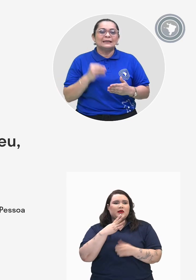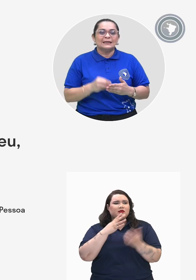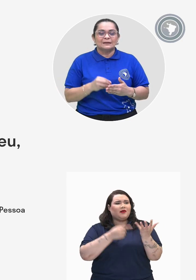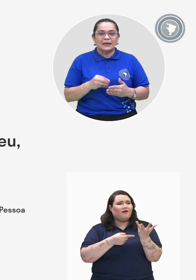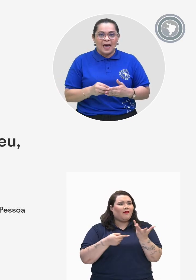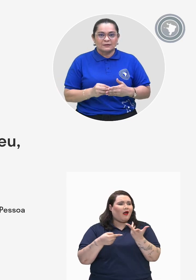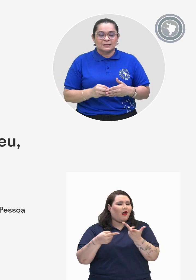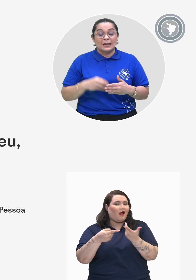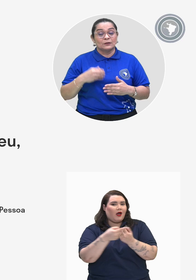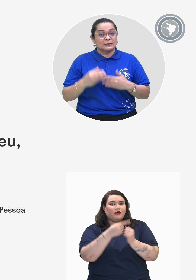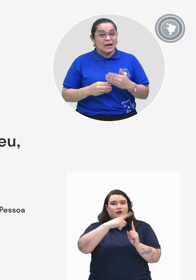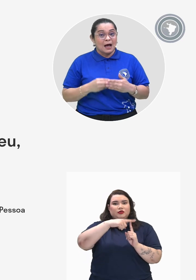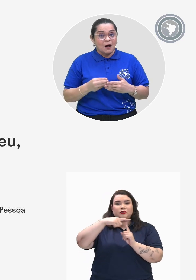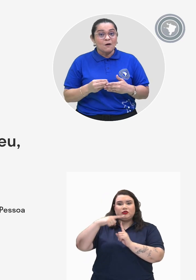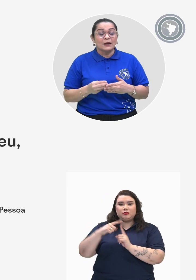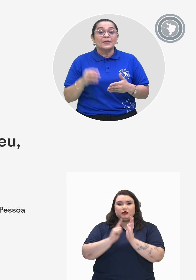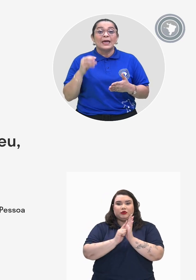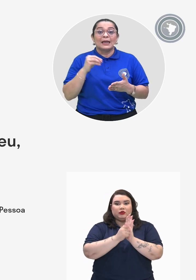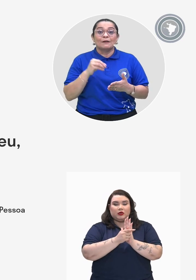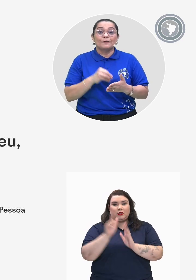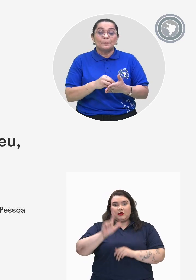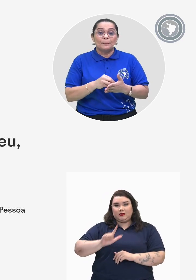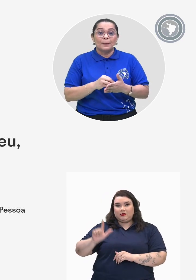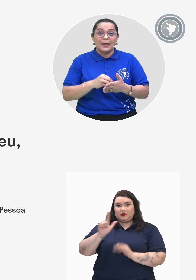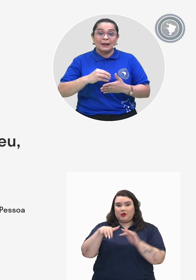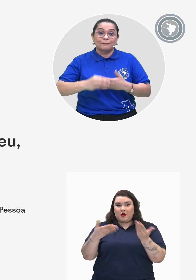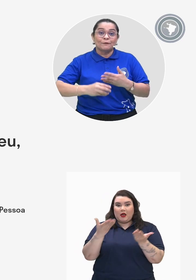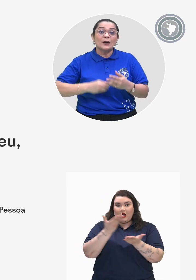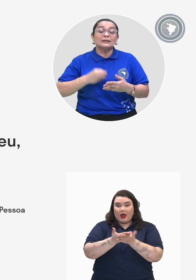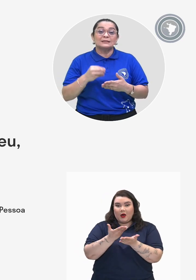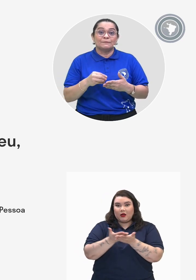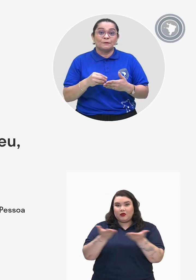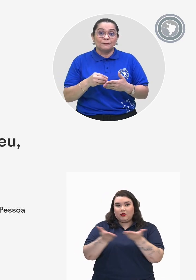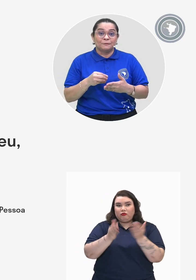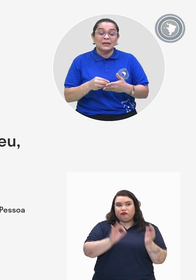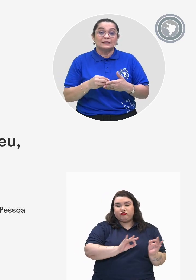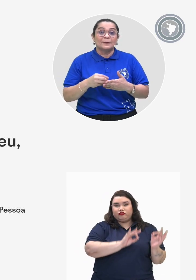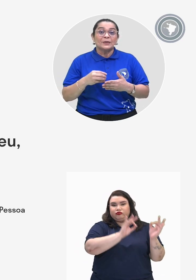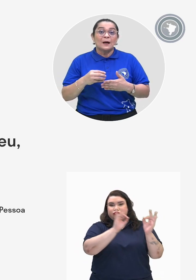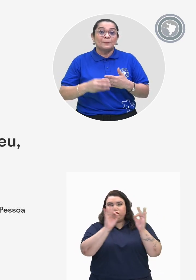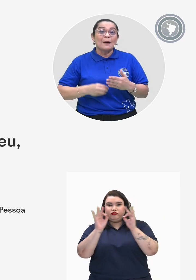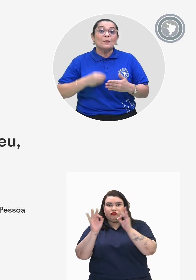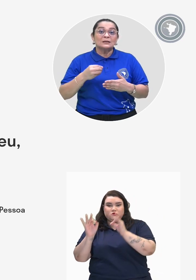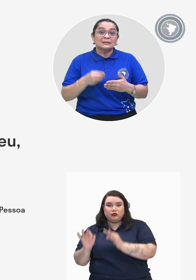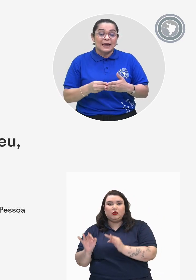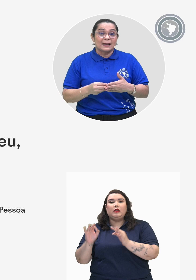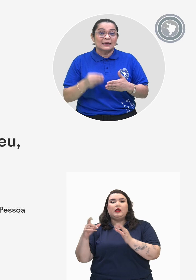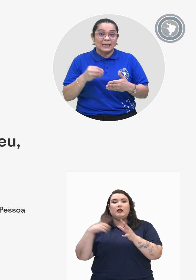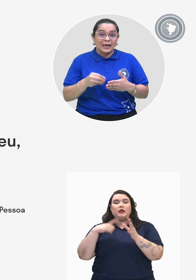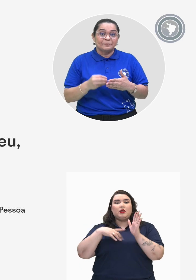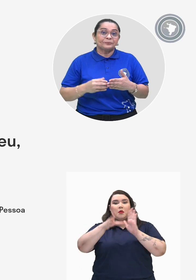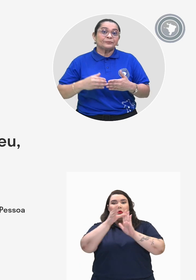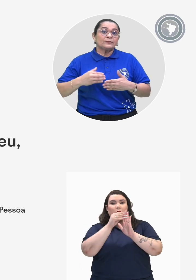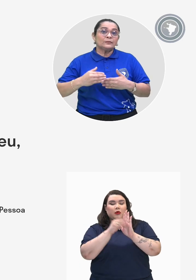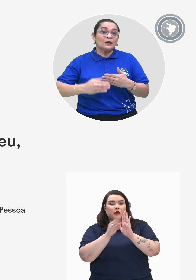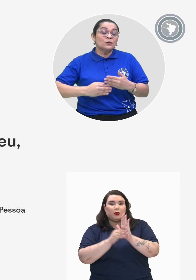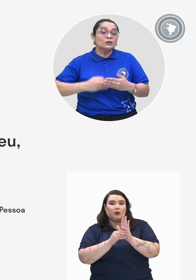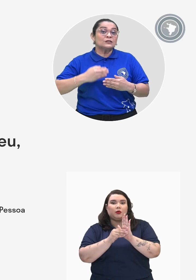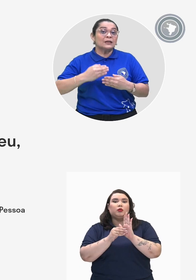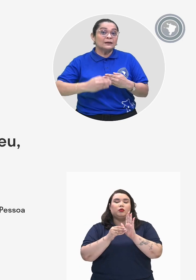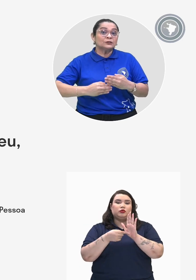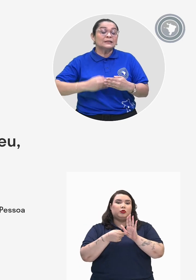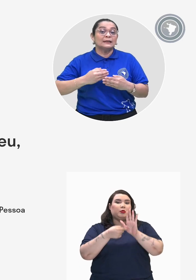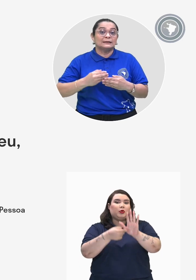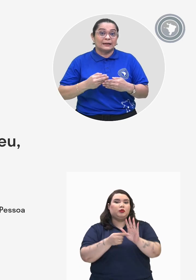gêneros literários. A nossa aula, ela foi desenvolvida para mostrar que